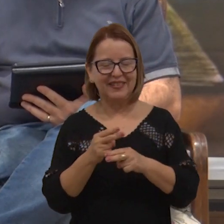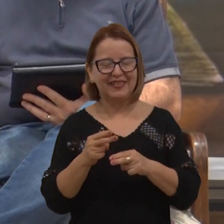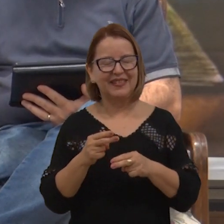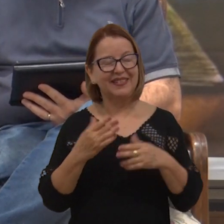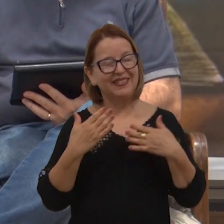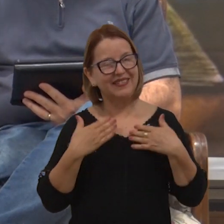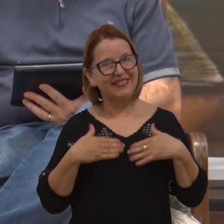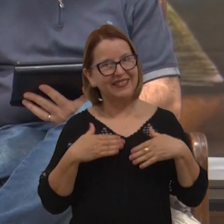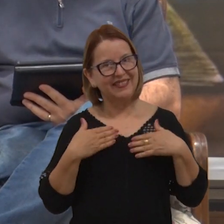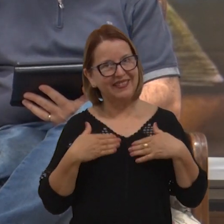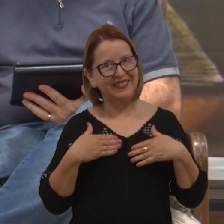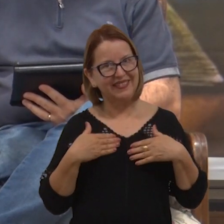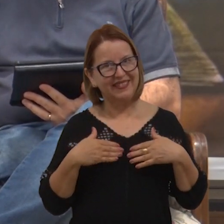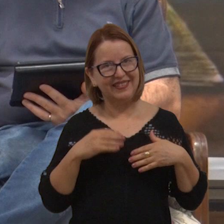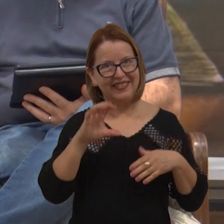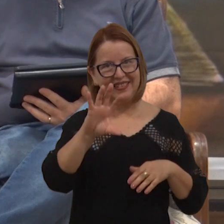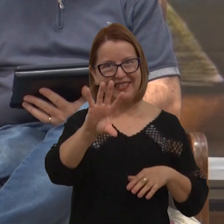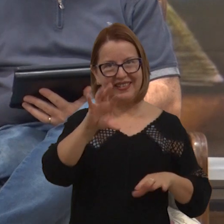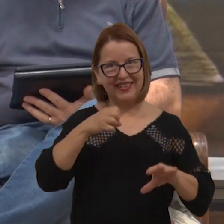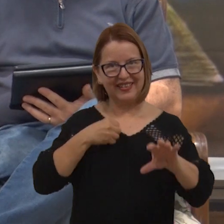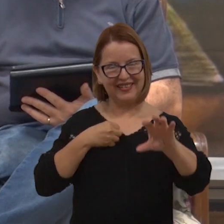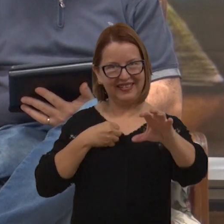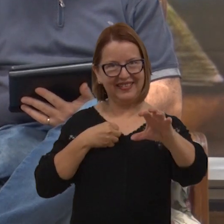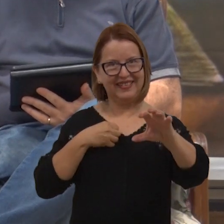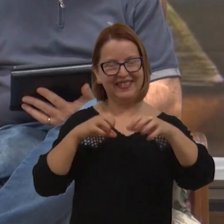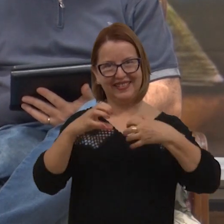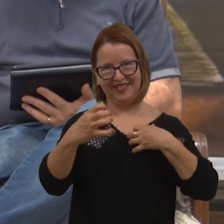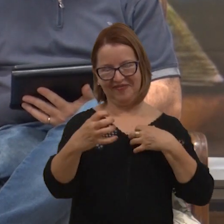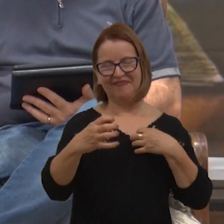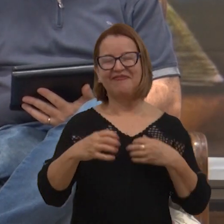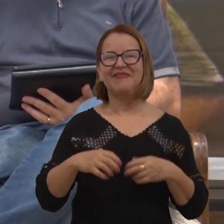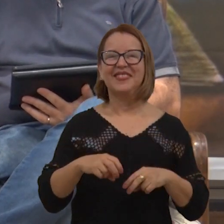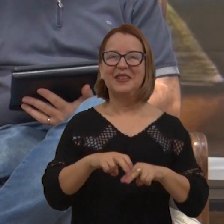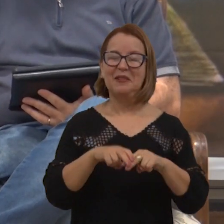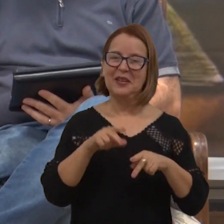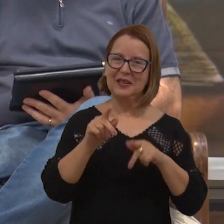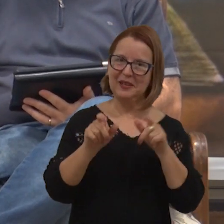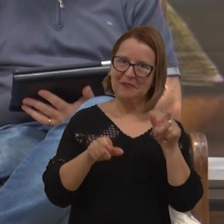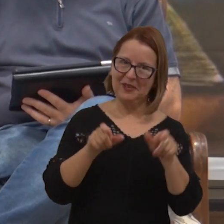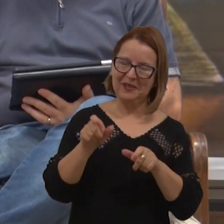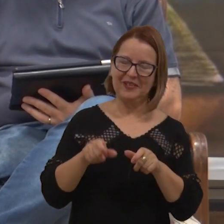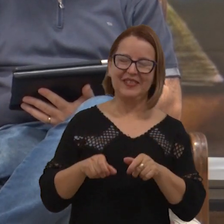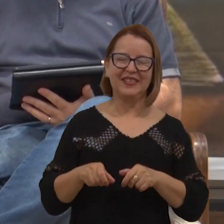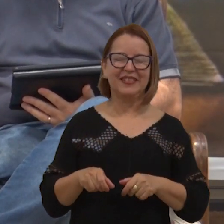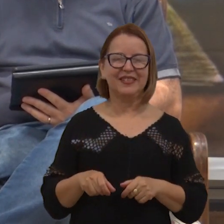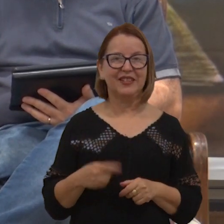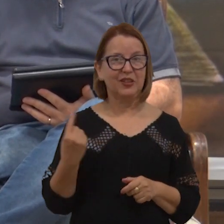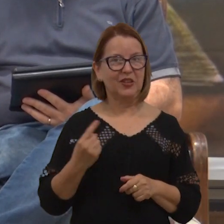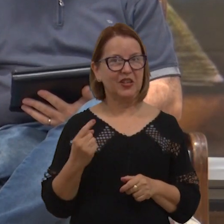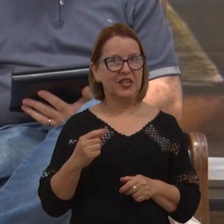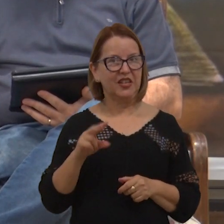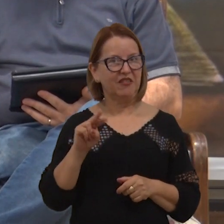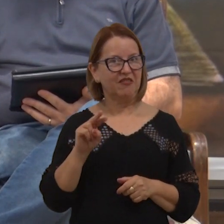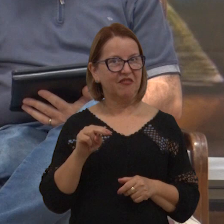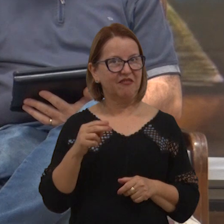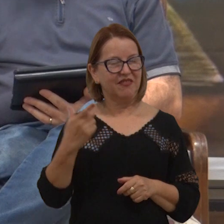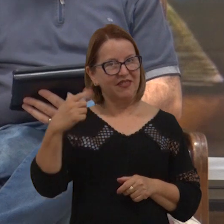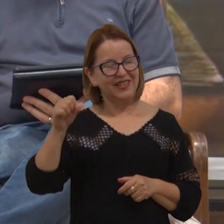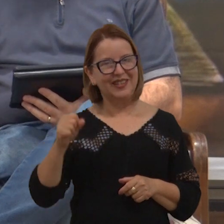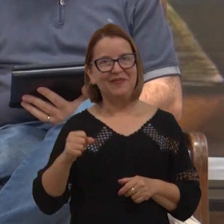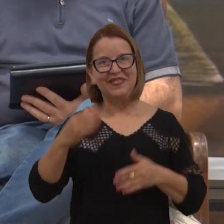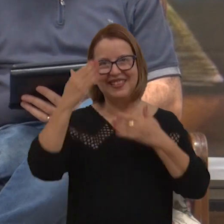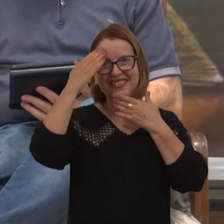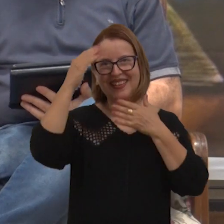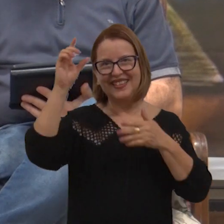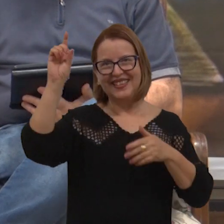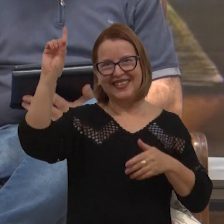tranquilidade, essa empatia com as outras pessoas, que é por nós mesmos, nós não vamos conseguir nunca, né? É verdade. Graças a